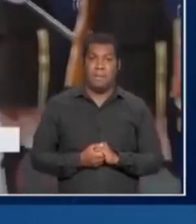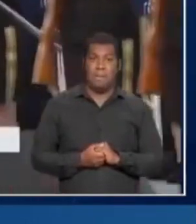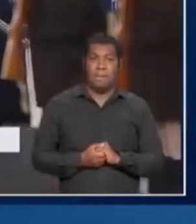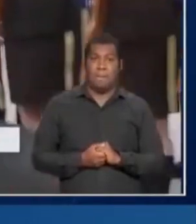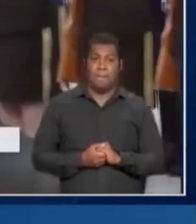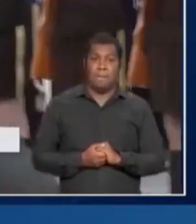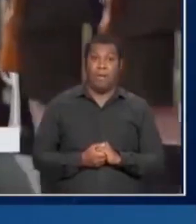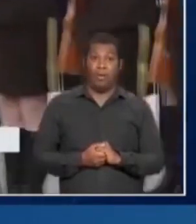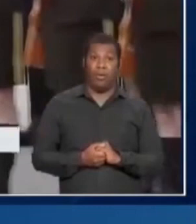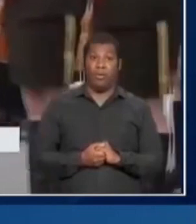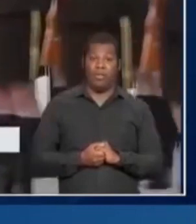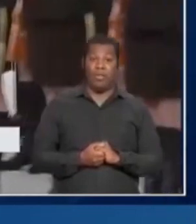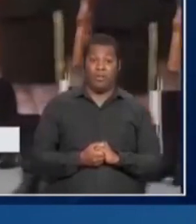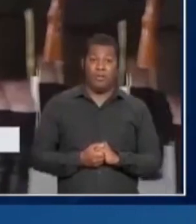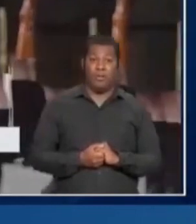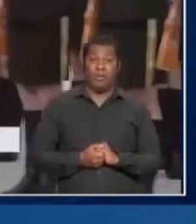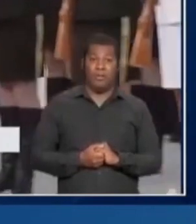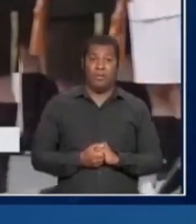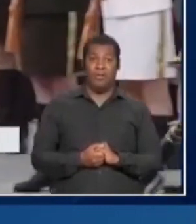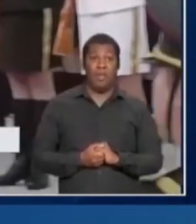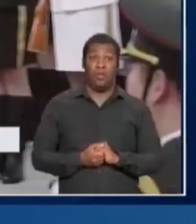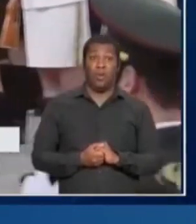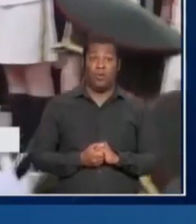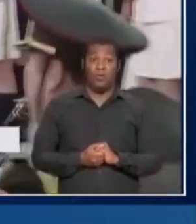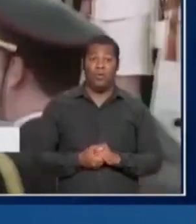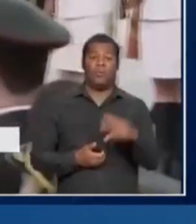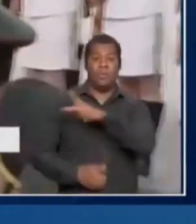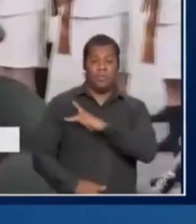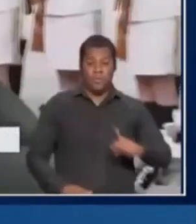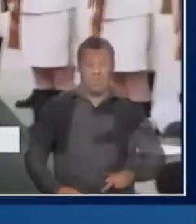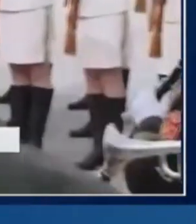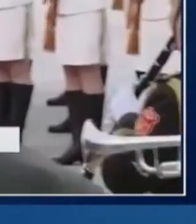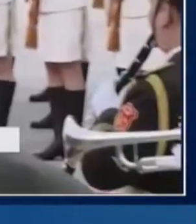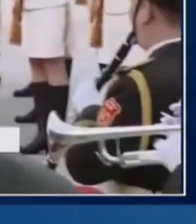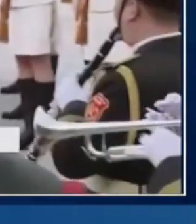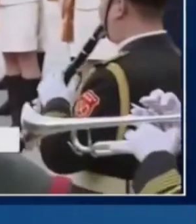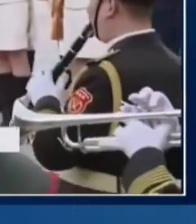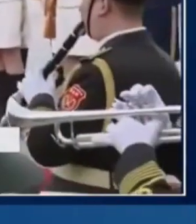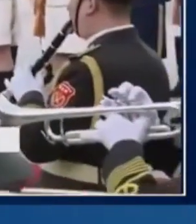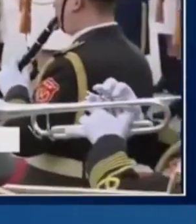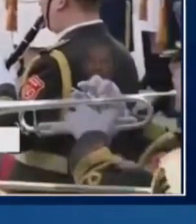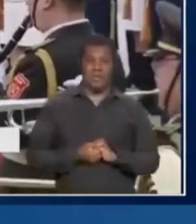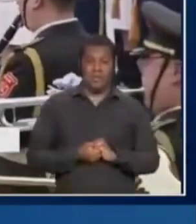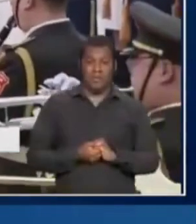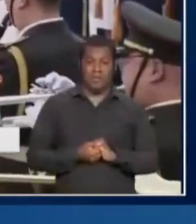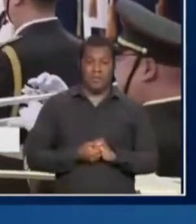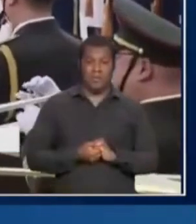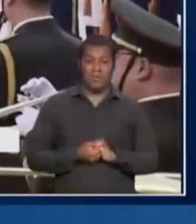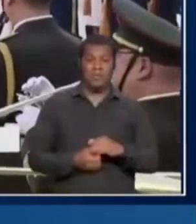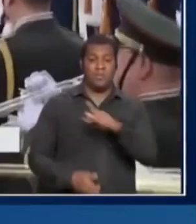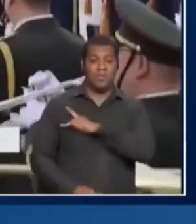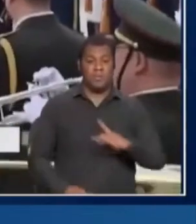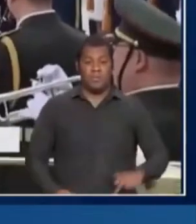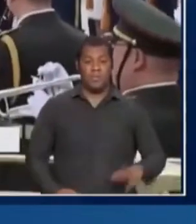leva em consideração os interesses de outros países, não contribui em nada para a paz mundial. Ou seja, a visão dos americanos, e aí vale dizer,